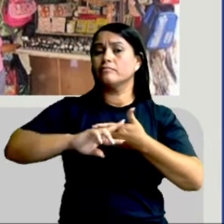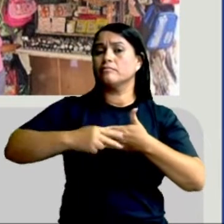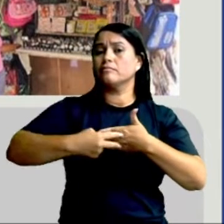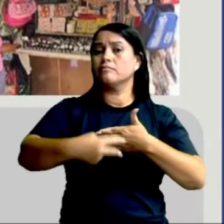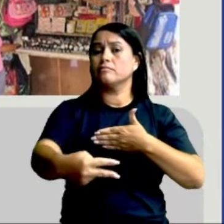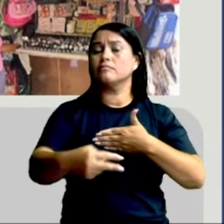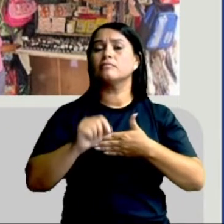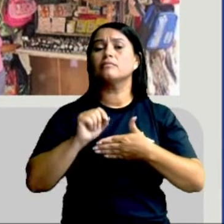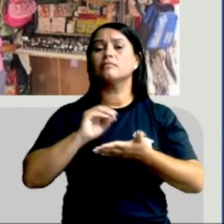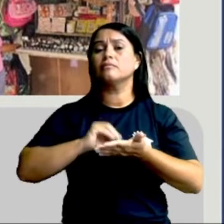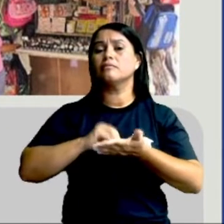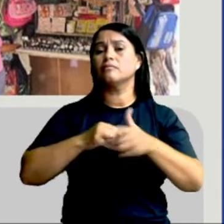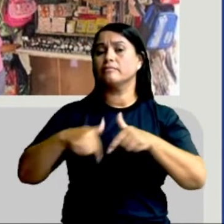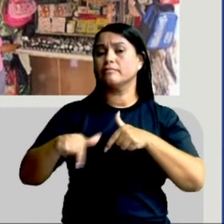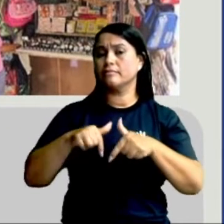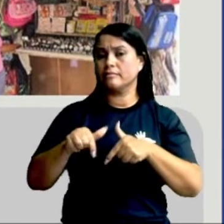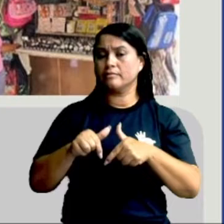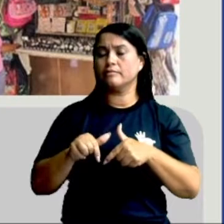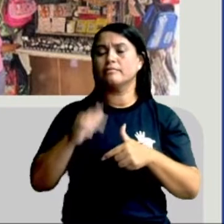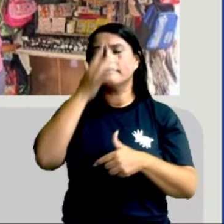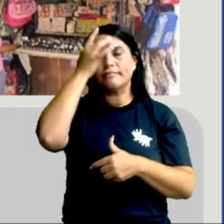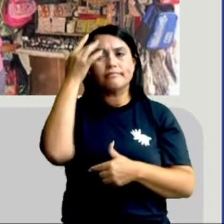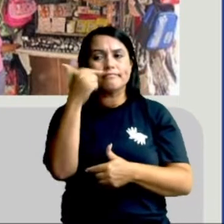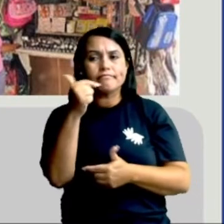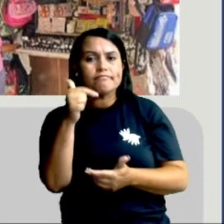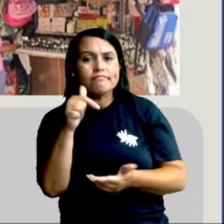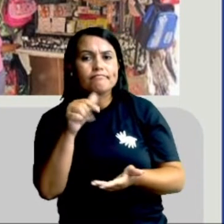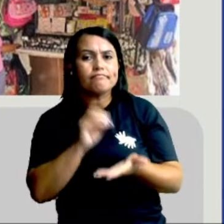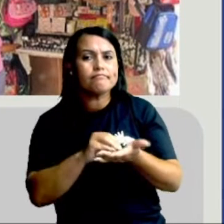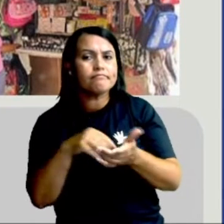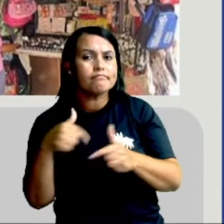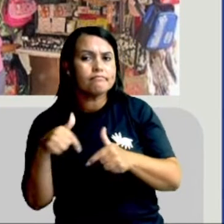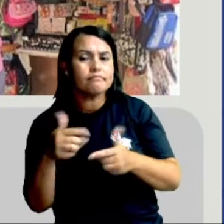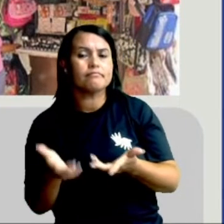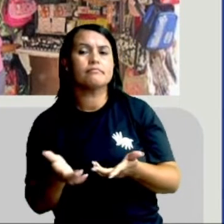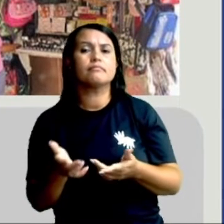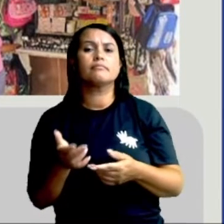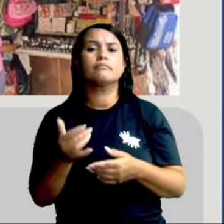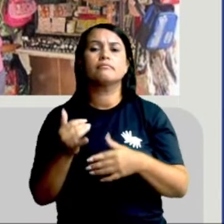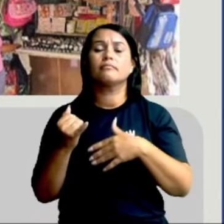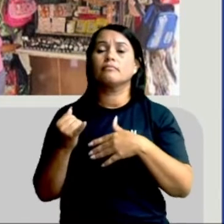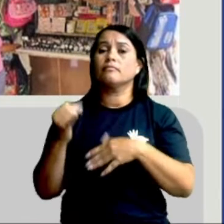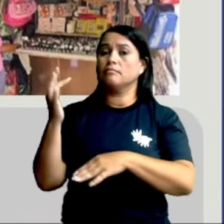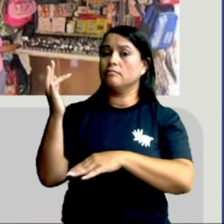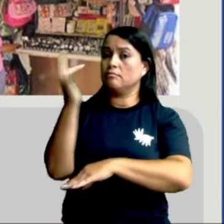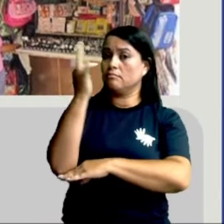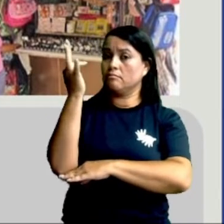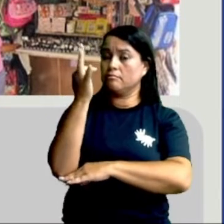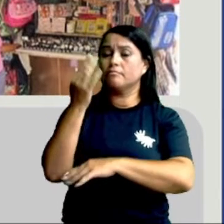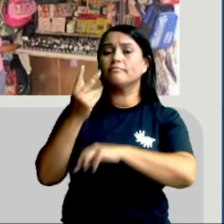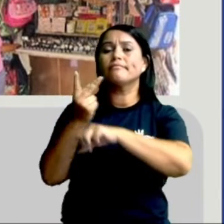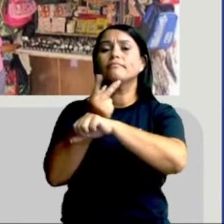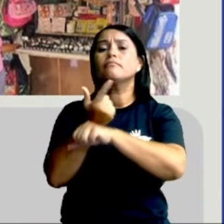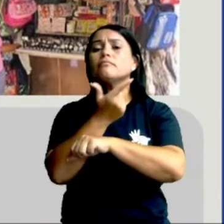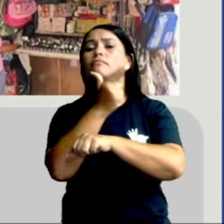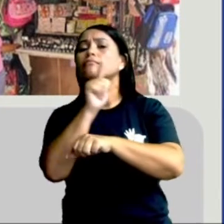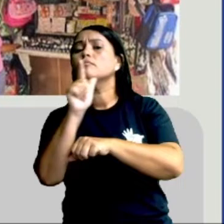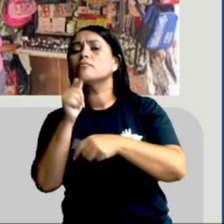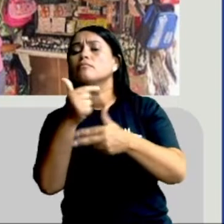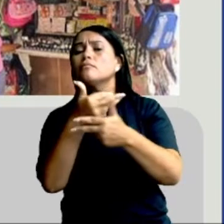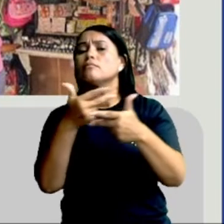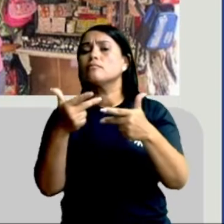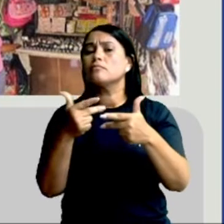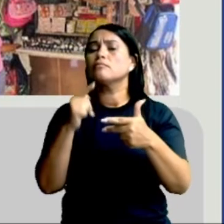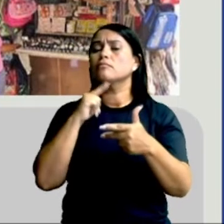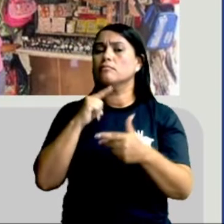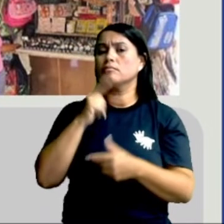desse desemprego, tá? As pessoas sem empregos formais passam a buscar outros meios para que tenham